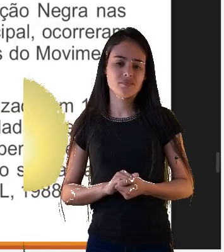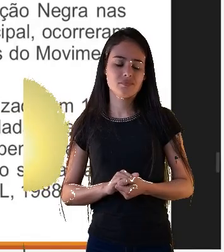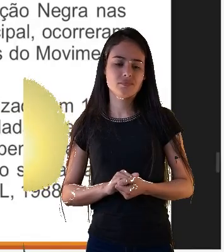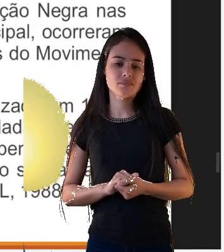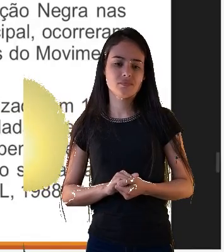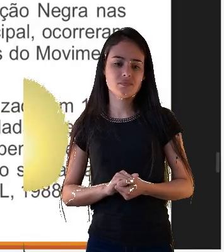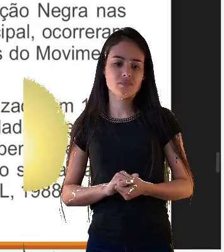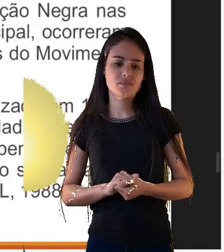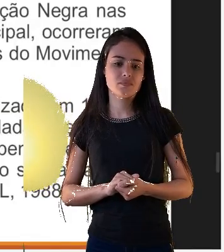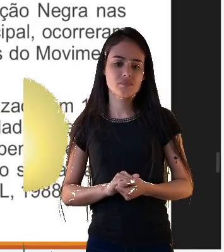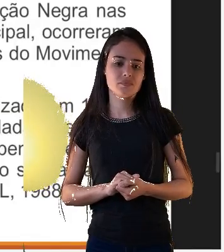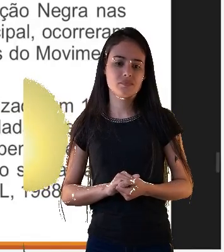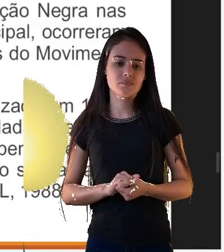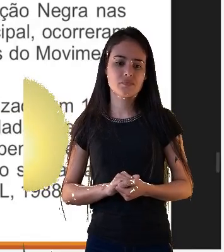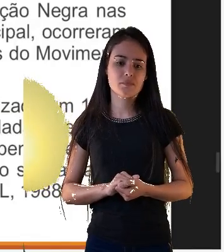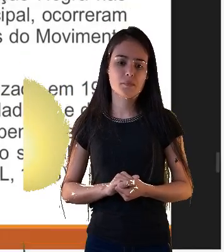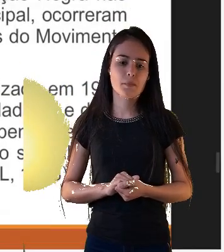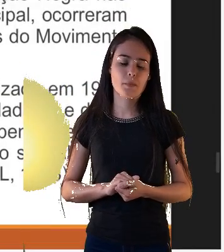Pode passar.